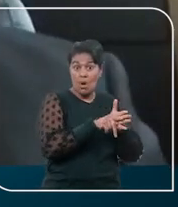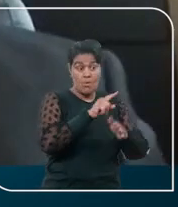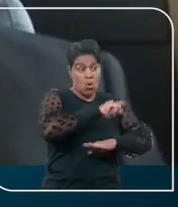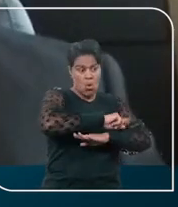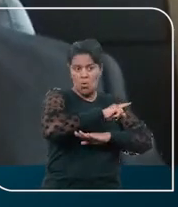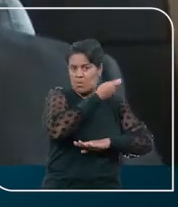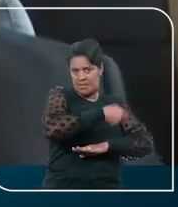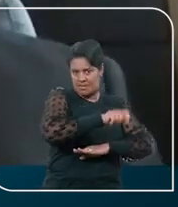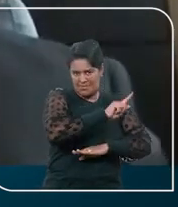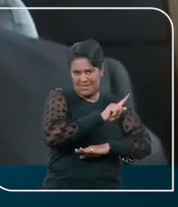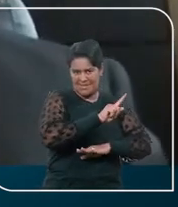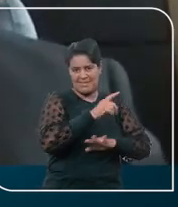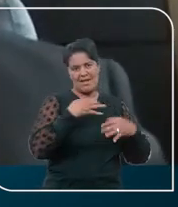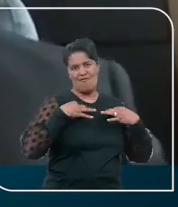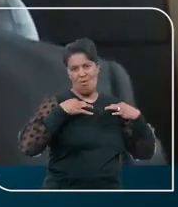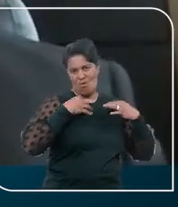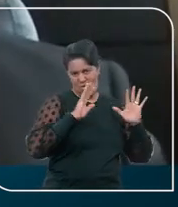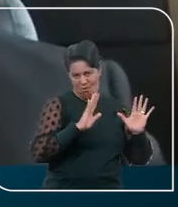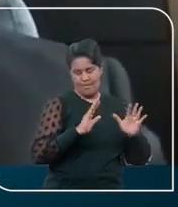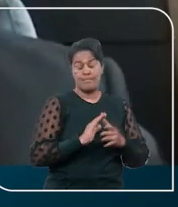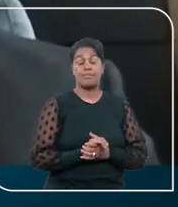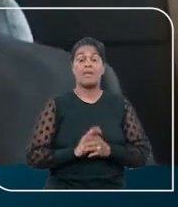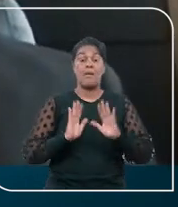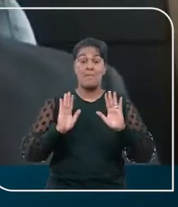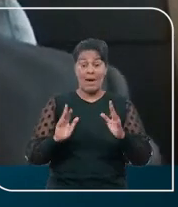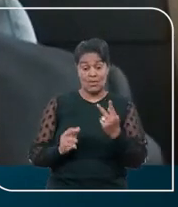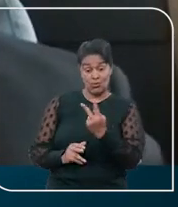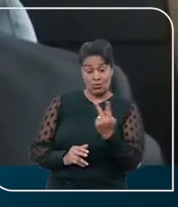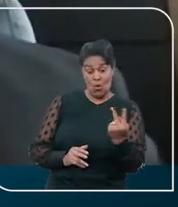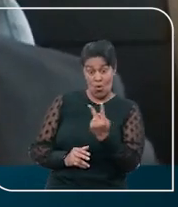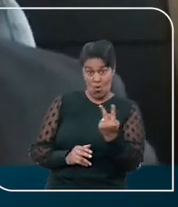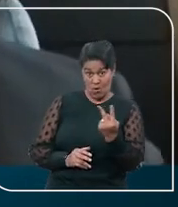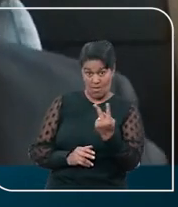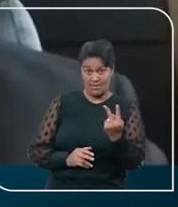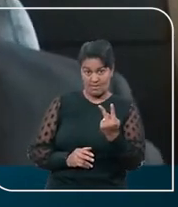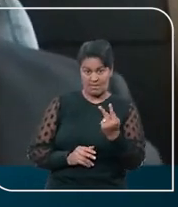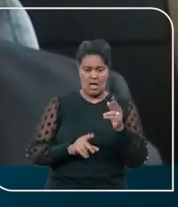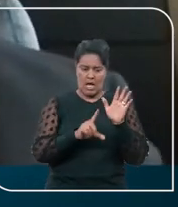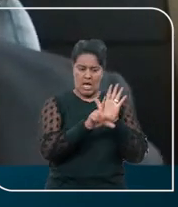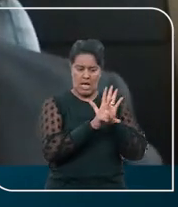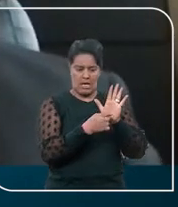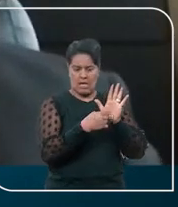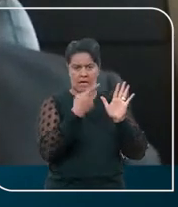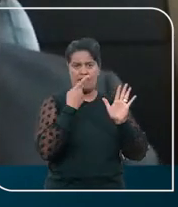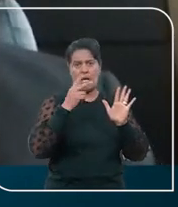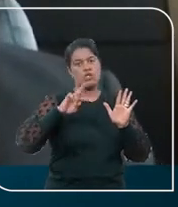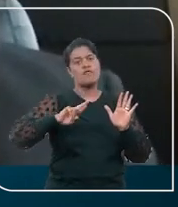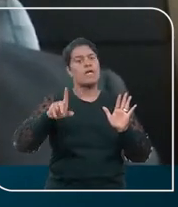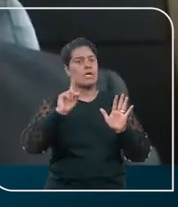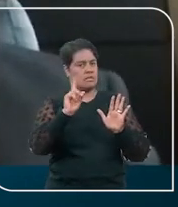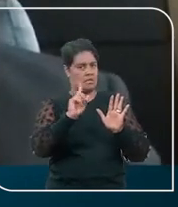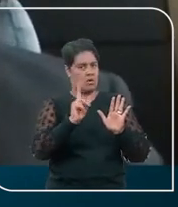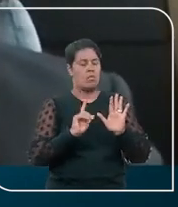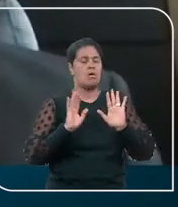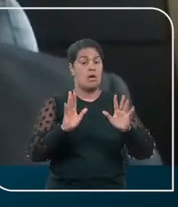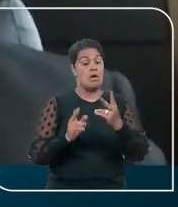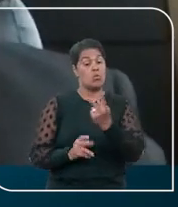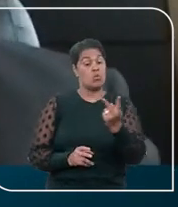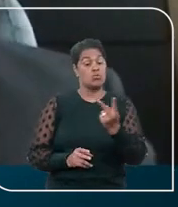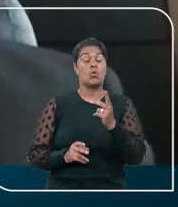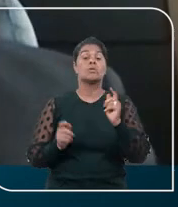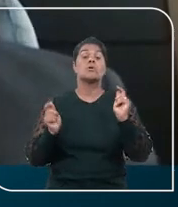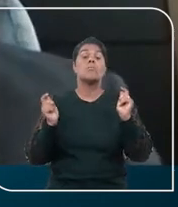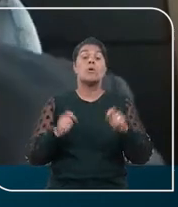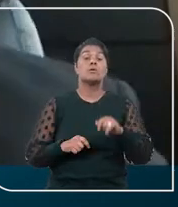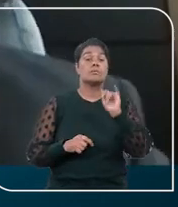Bom, ambos os síndicos, né, não existe diferença na lei, a lei fala apenas em síndico, o que vai ser diferenciado talvez seria se